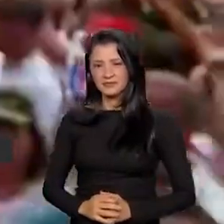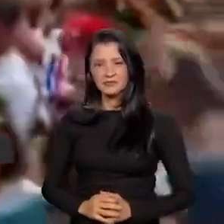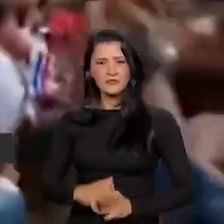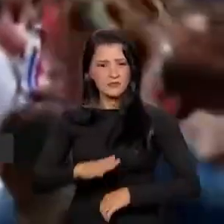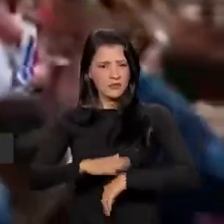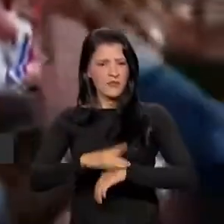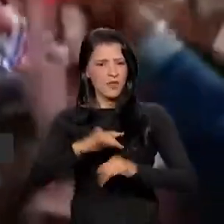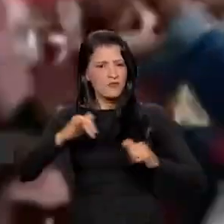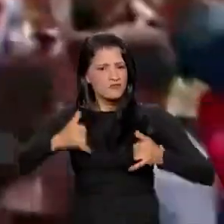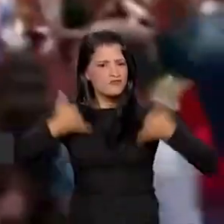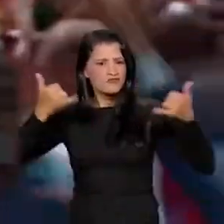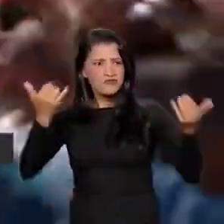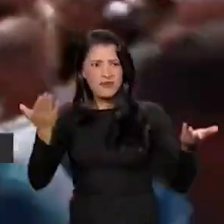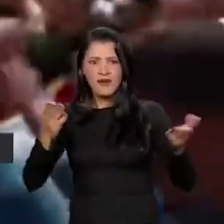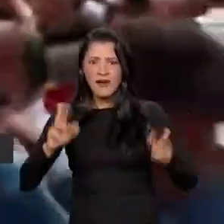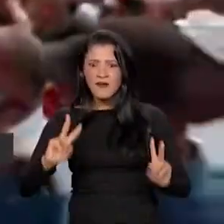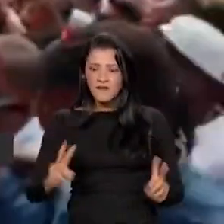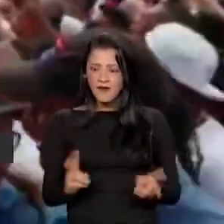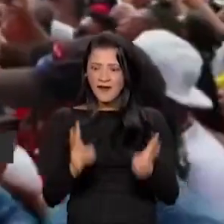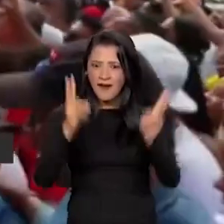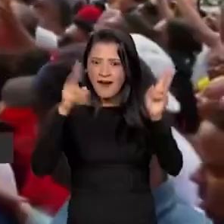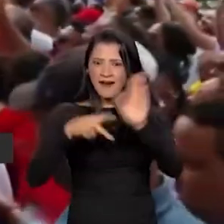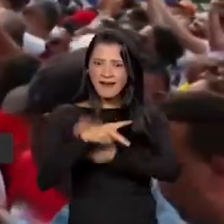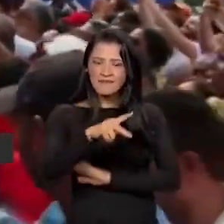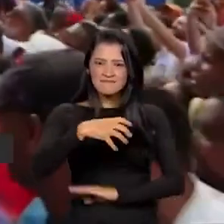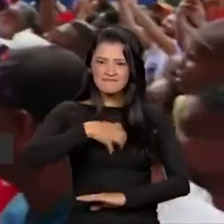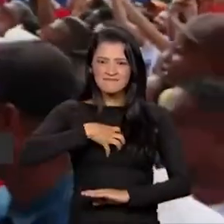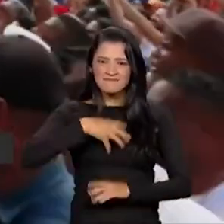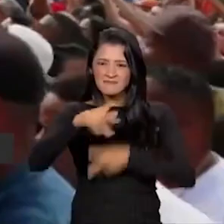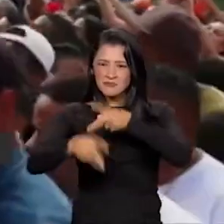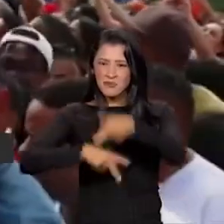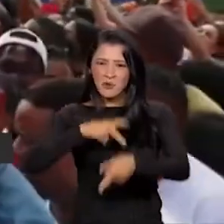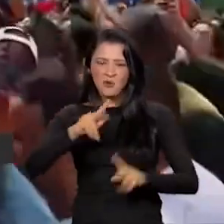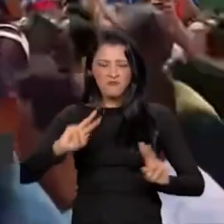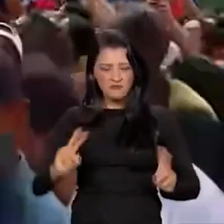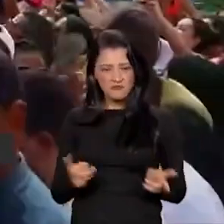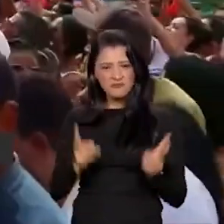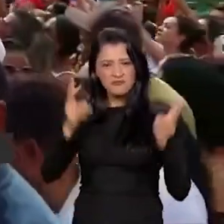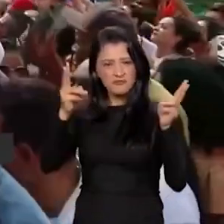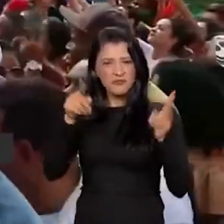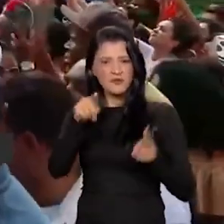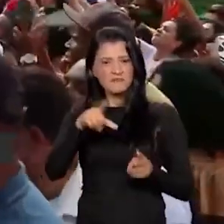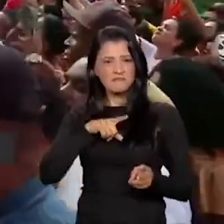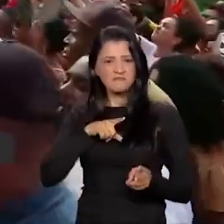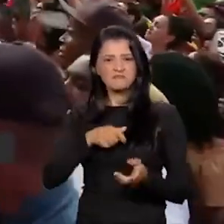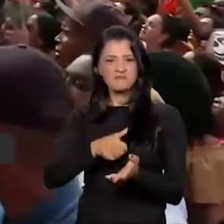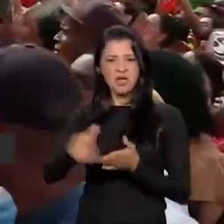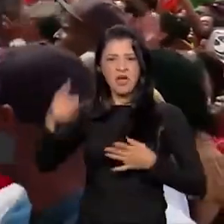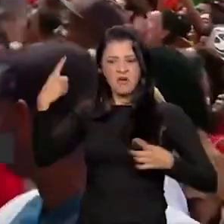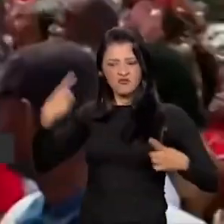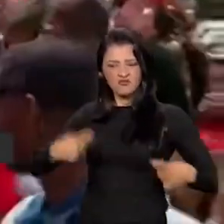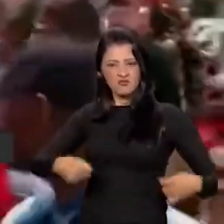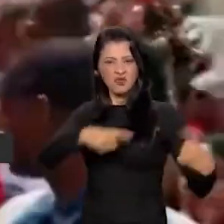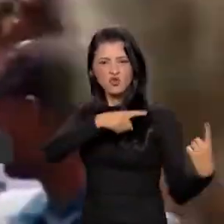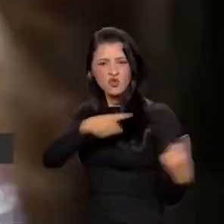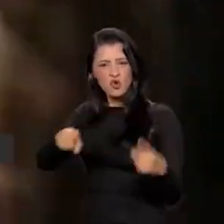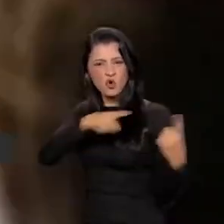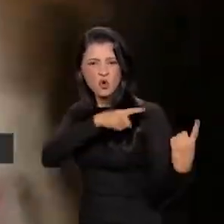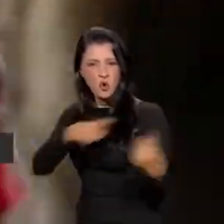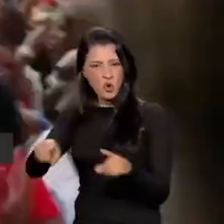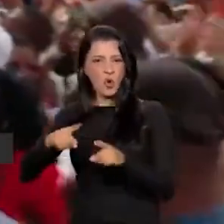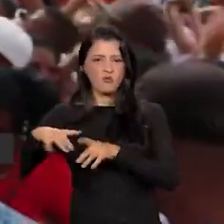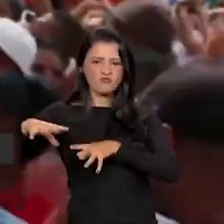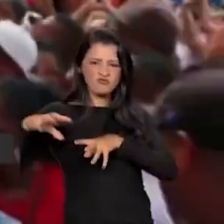quando se celebra a vitória dos baianos na guerra contra as